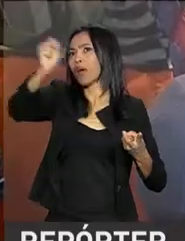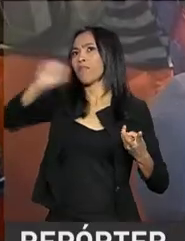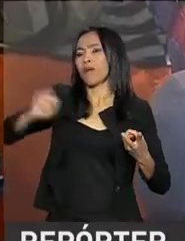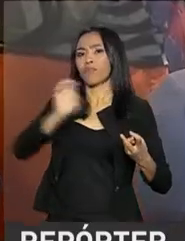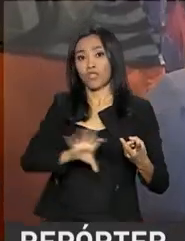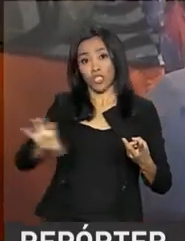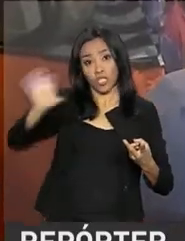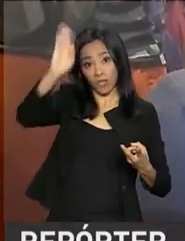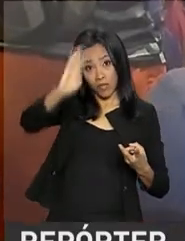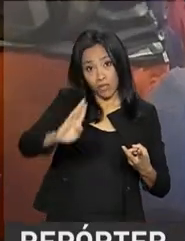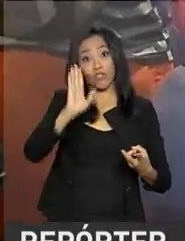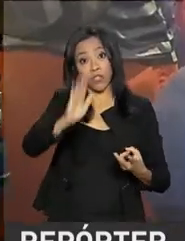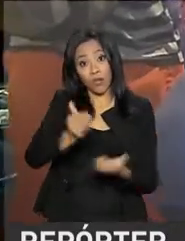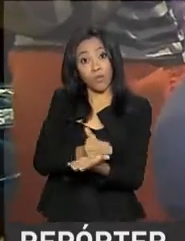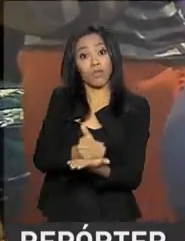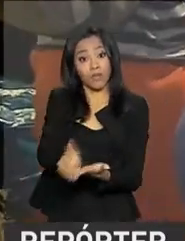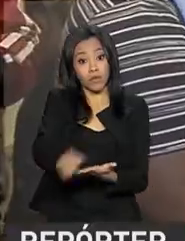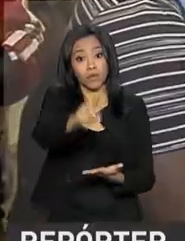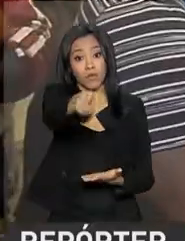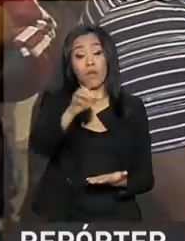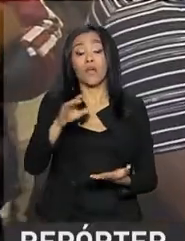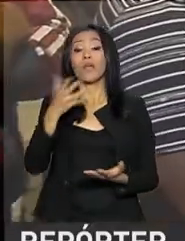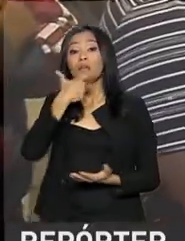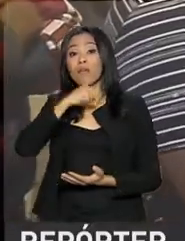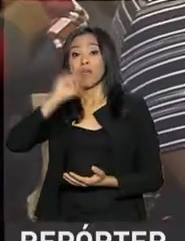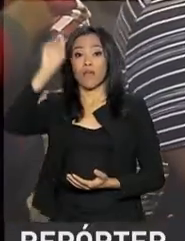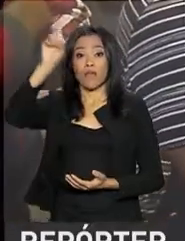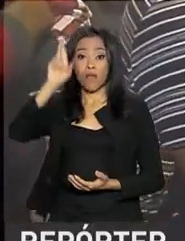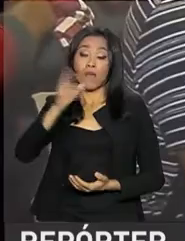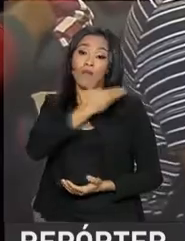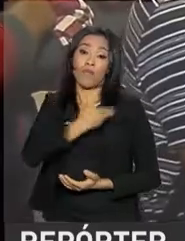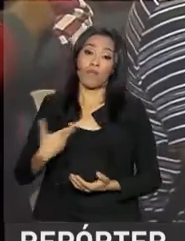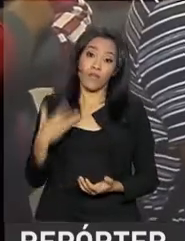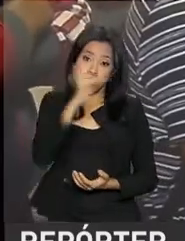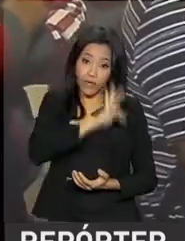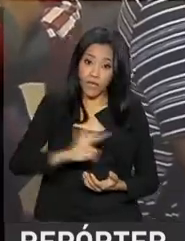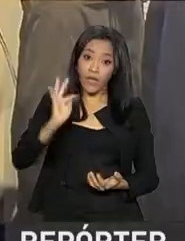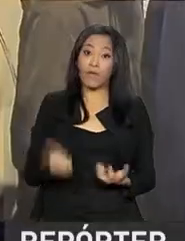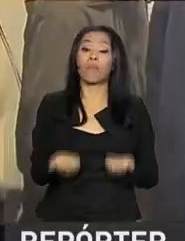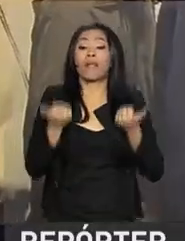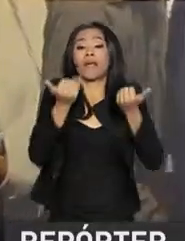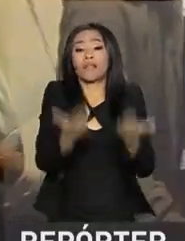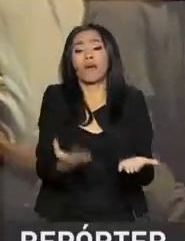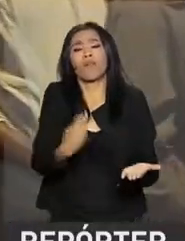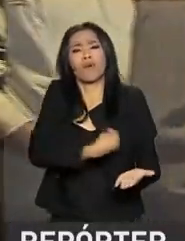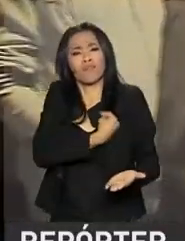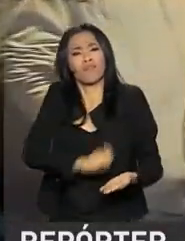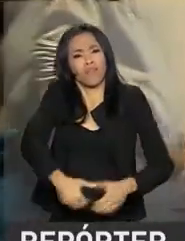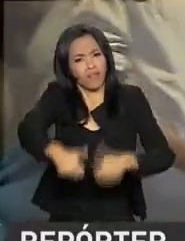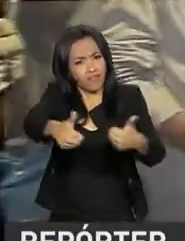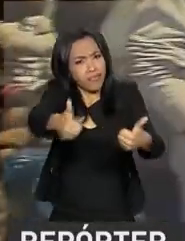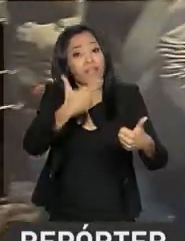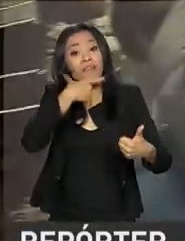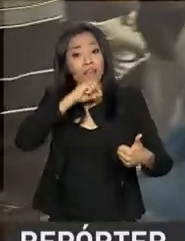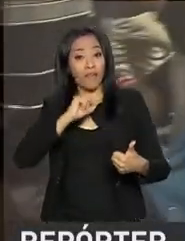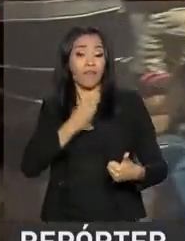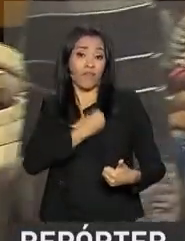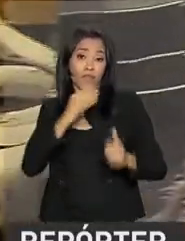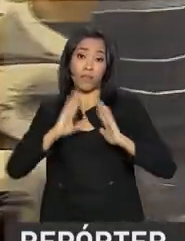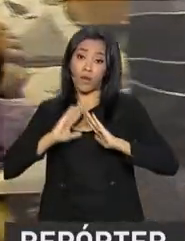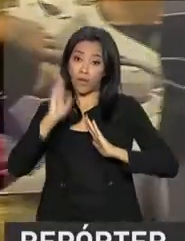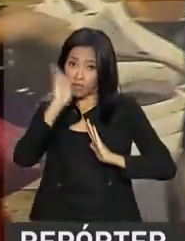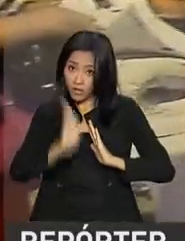ação é coordenada pelo governo federal com o objetivo de proporcionar melhores condições aos venezuelanos que querem viver e trabalhar no